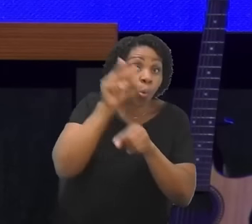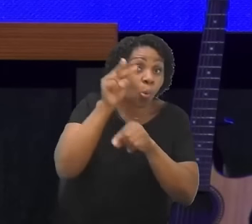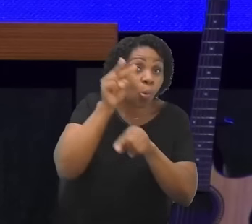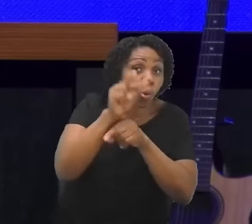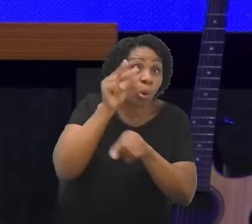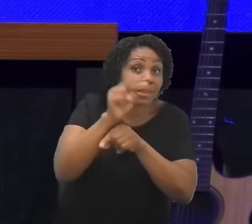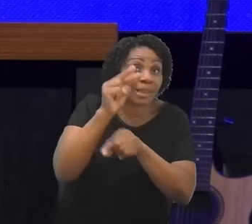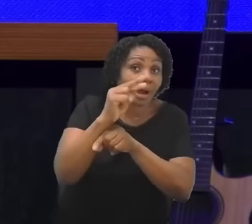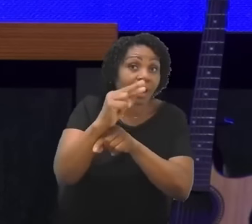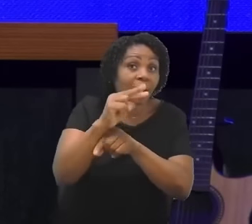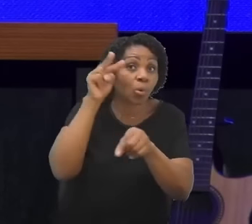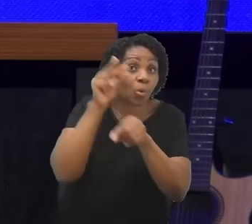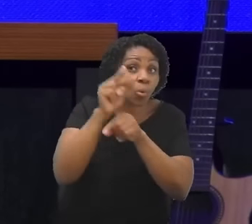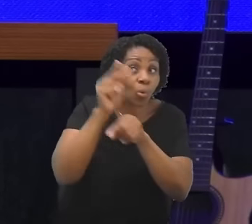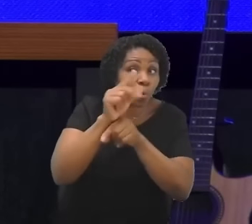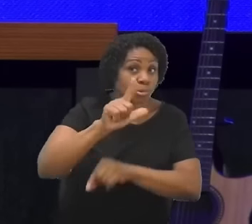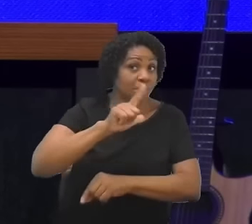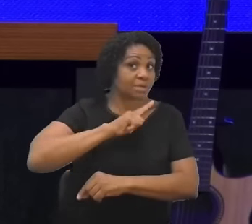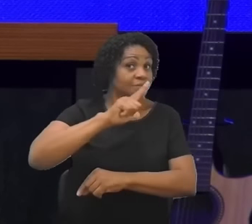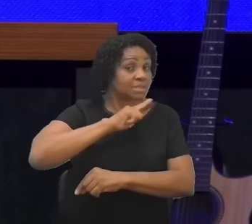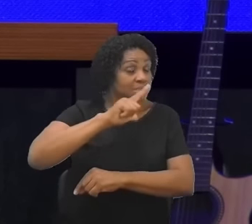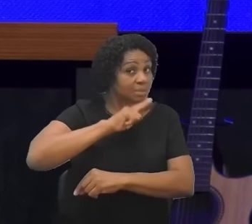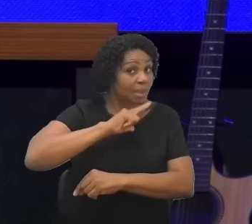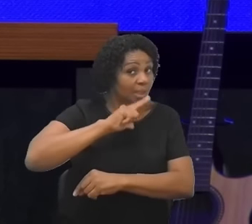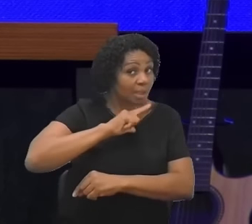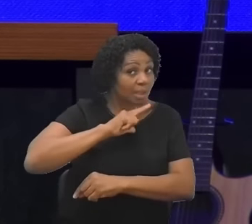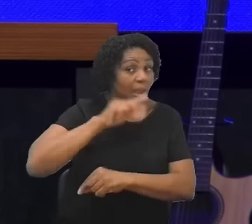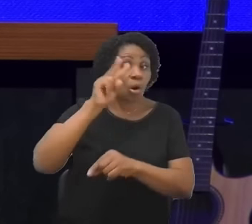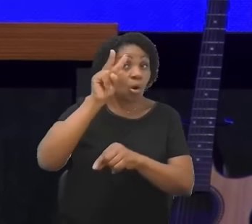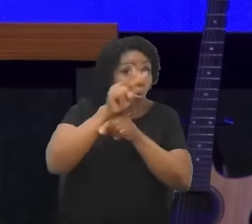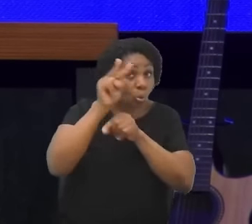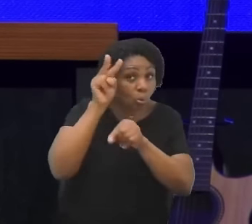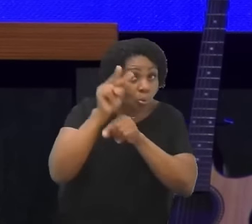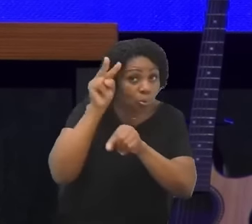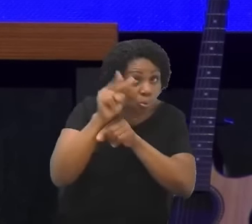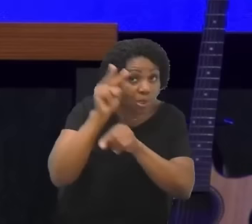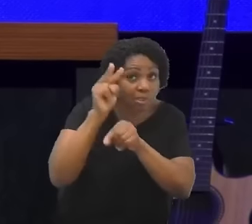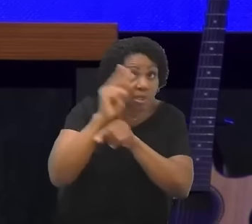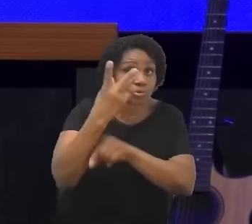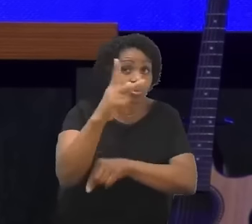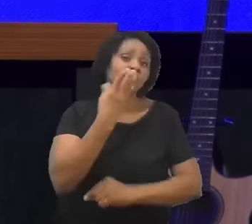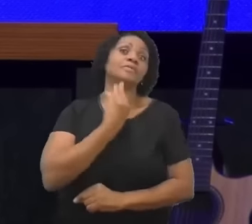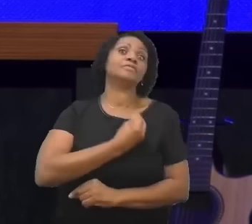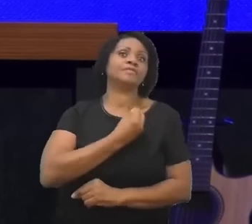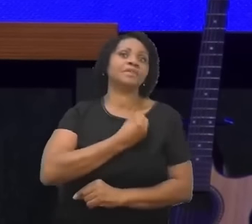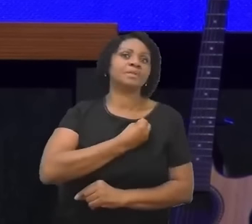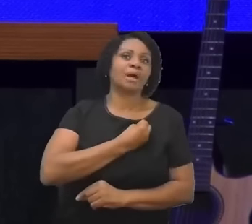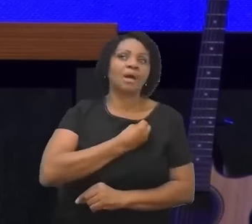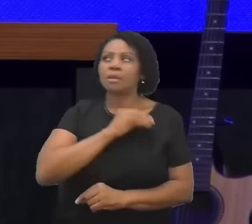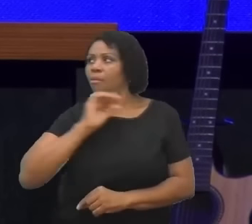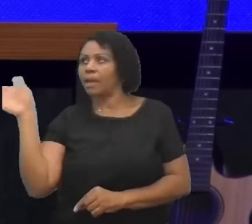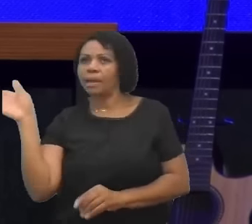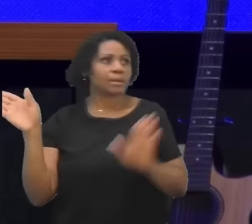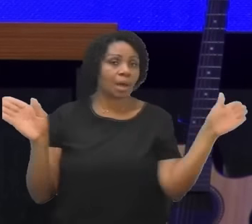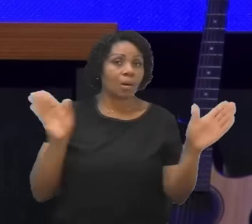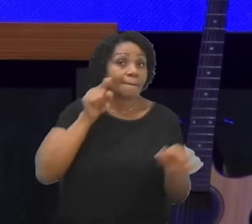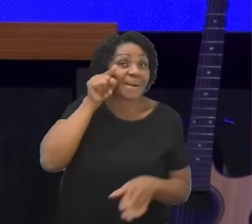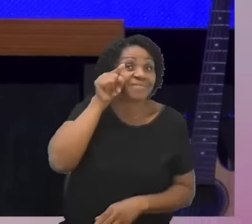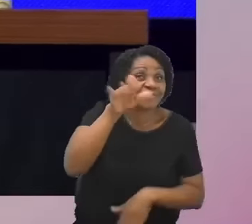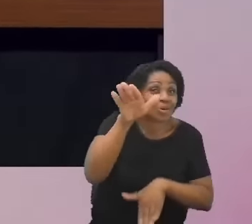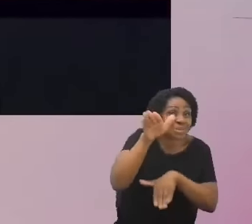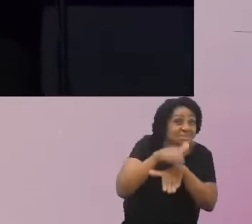você mesmo. Conserva o que você tem, meu irmão. Fala com você. O recado é para você. Não é para o teu irmão que está do lado, nem à direita, nem à esquerda. É para